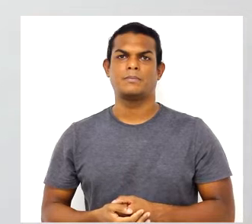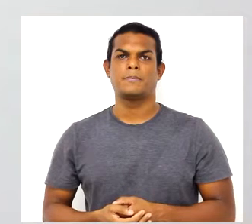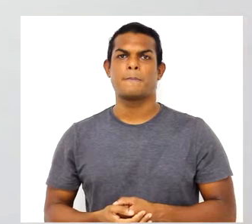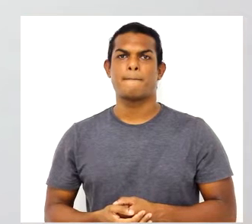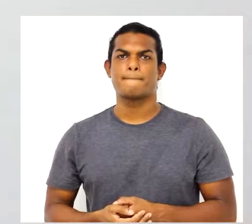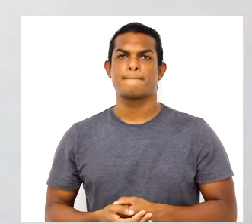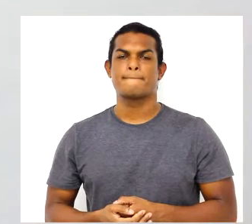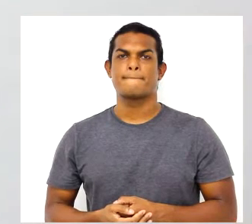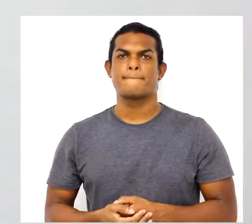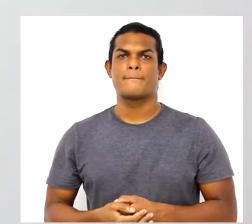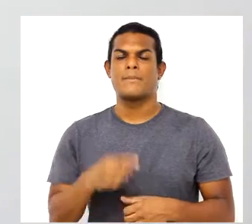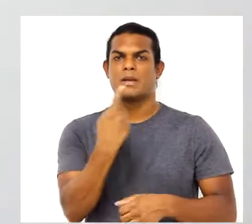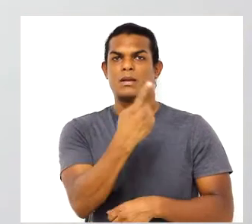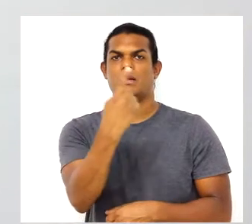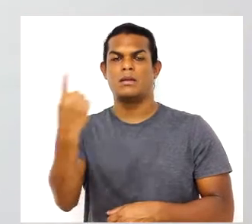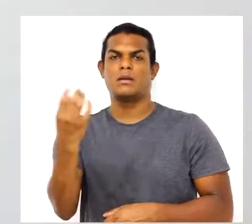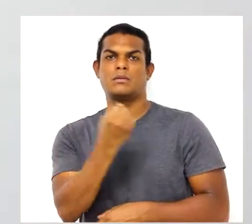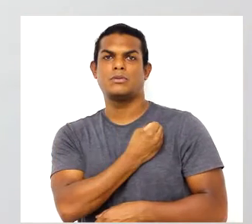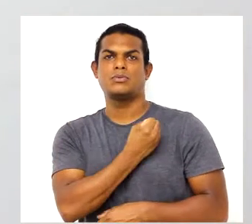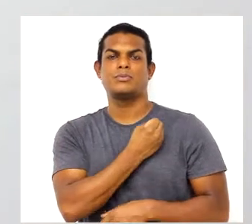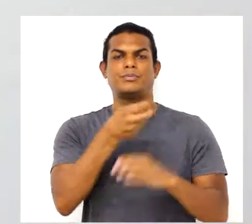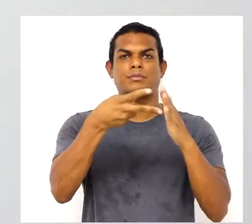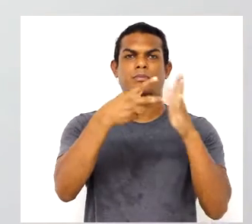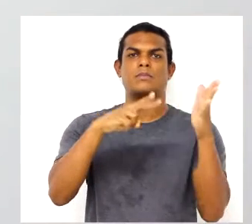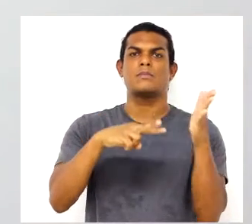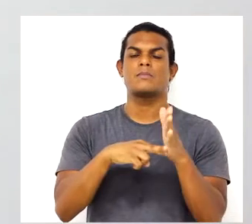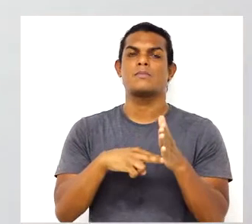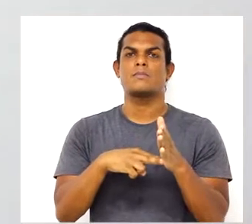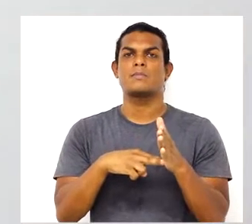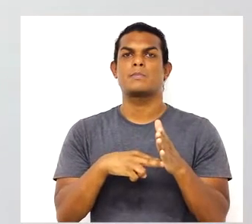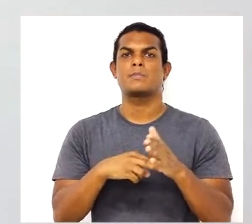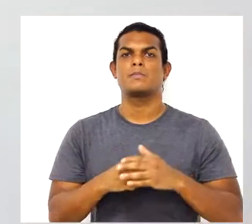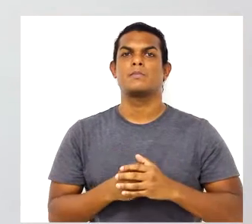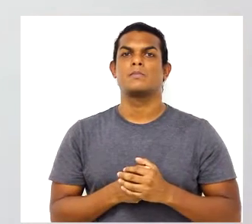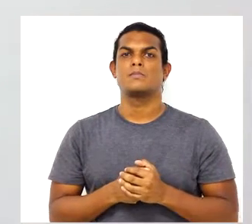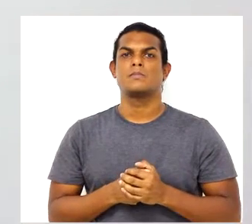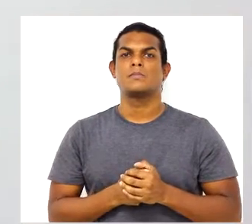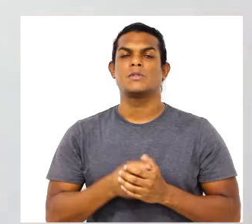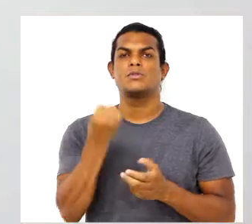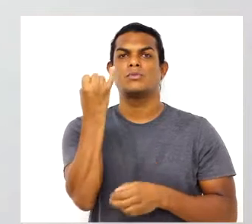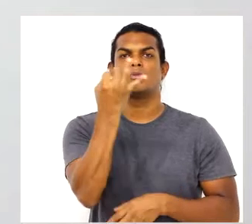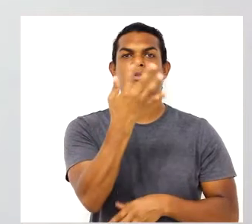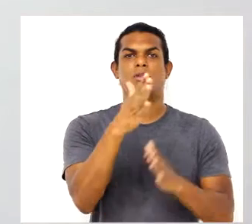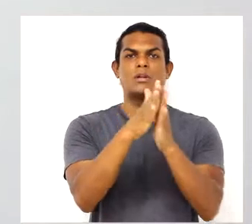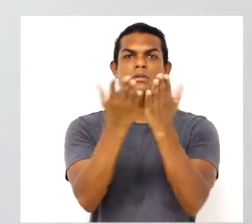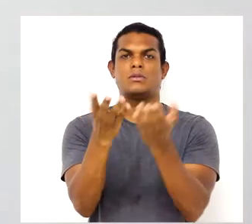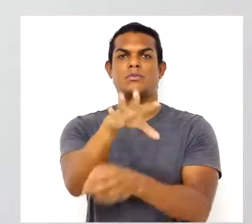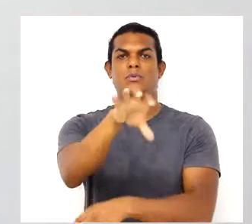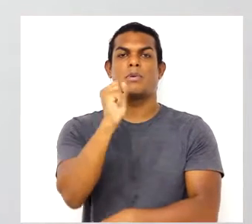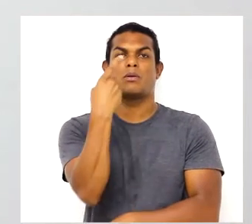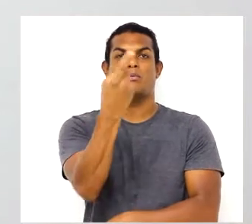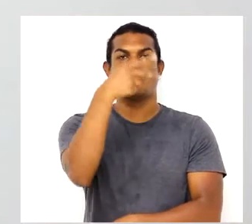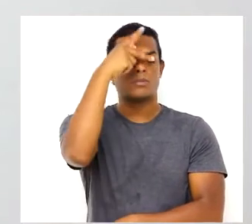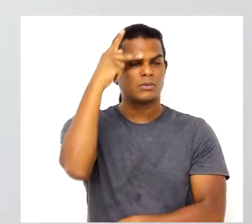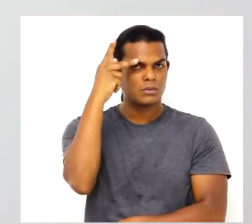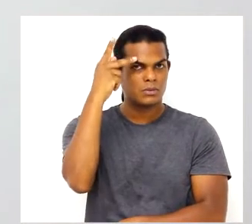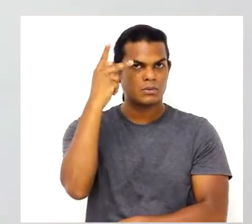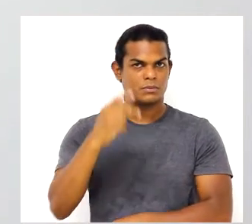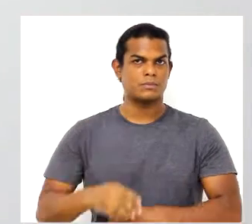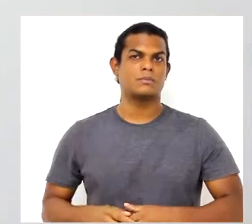visualizar nessa tabela, significa o registro da quantidade de livros retirados por uma pessoa.